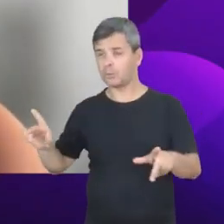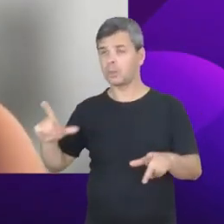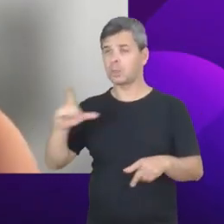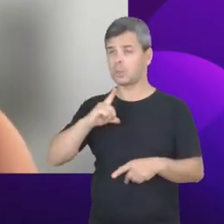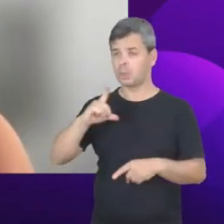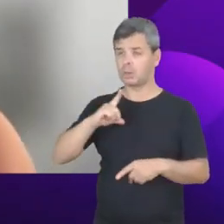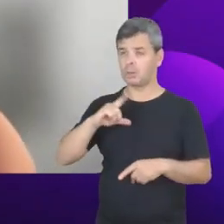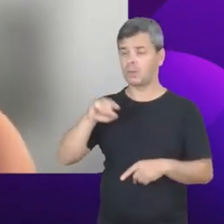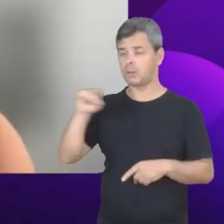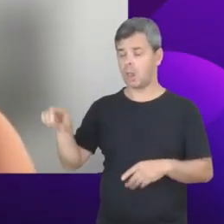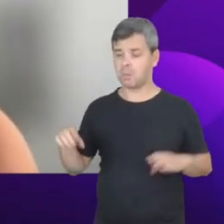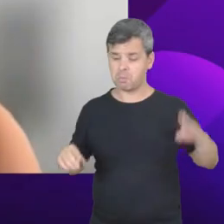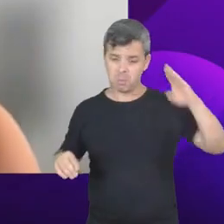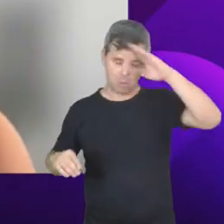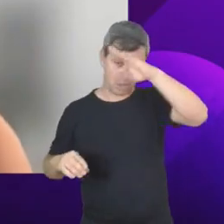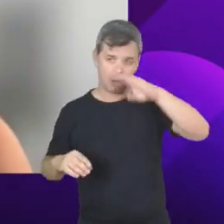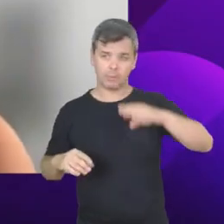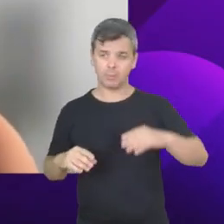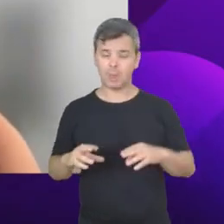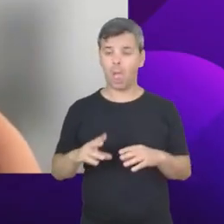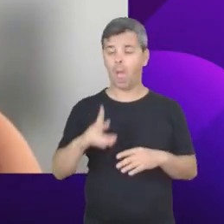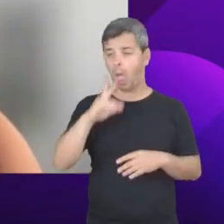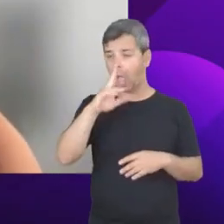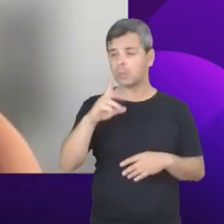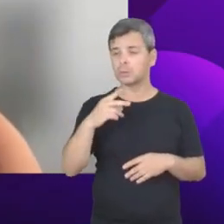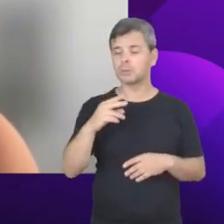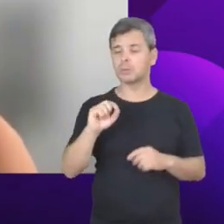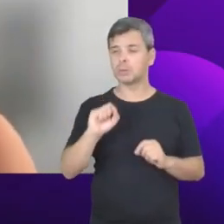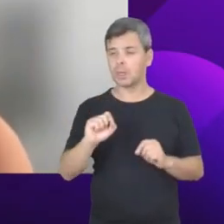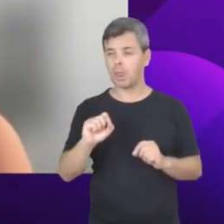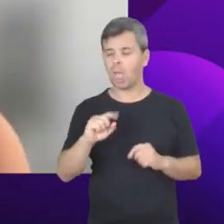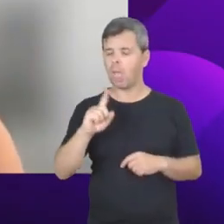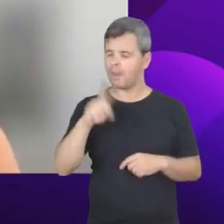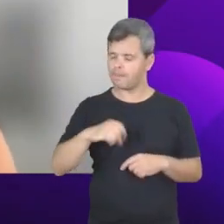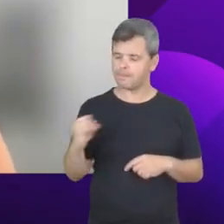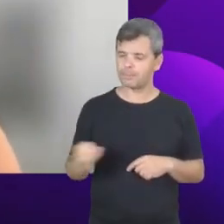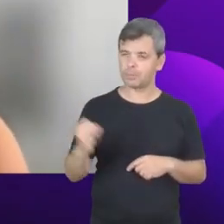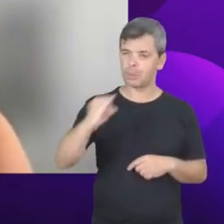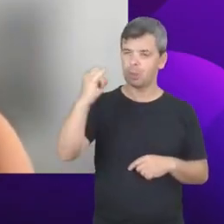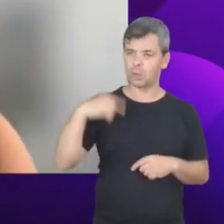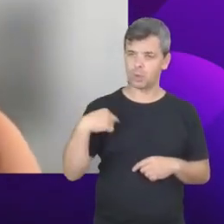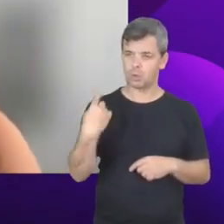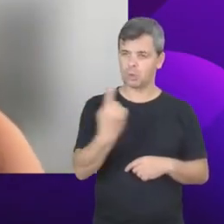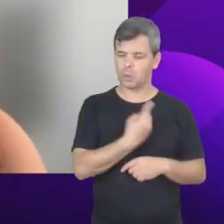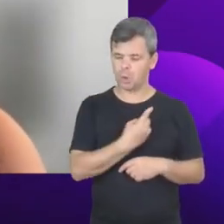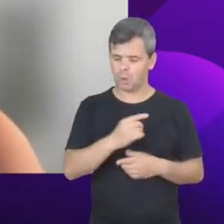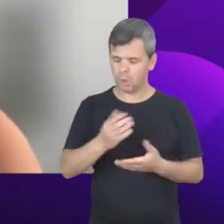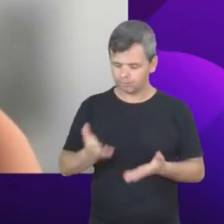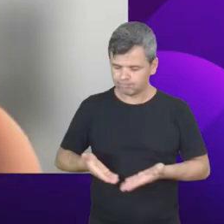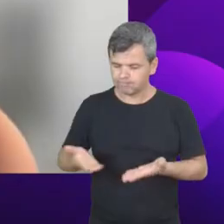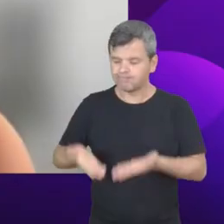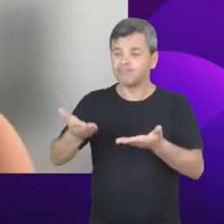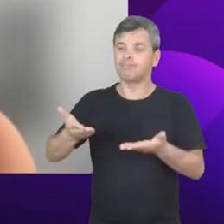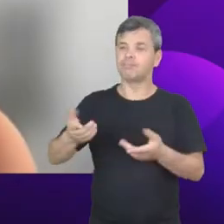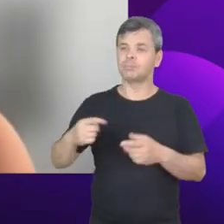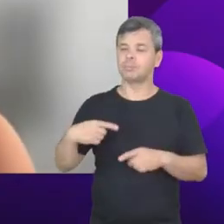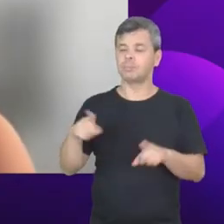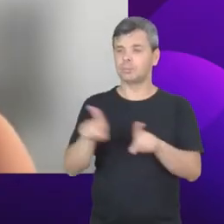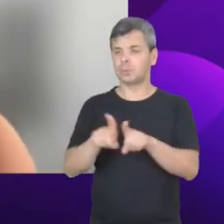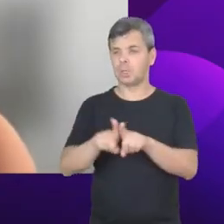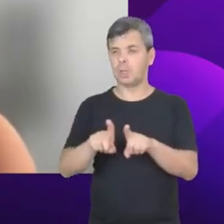teve dele para o Bolsonaro. Então, acho que é uma coisa que vale a pena a gente investir nisso, porque